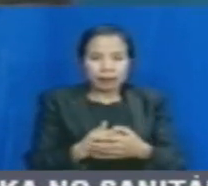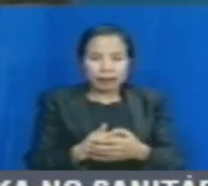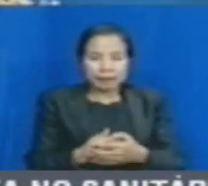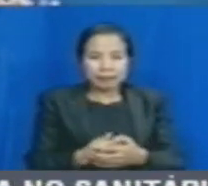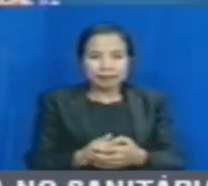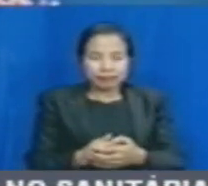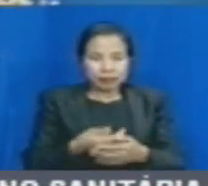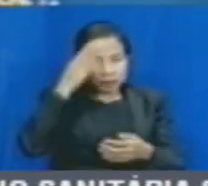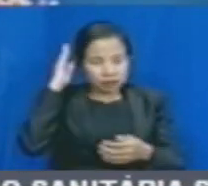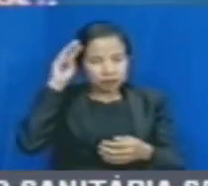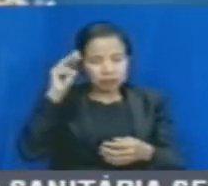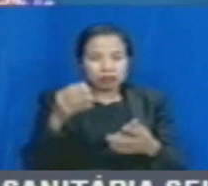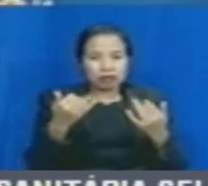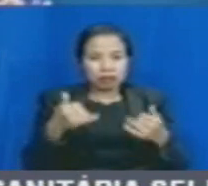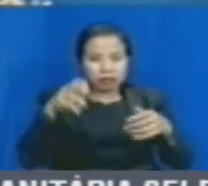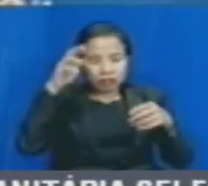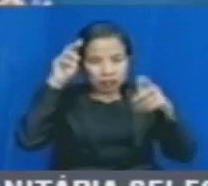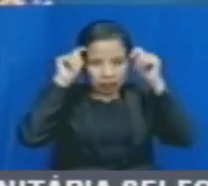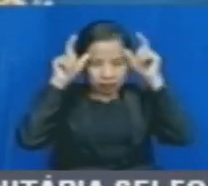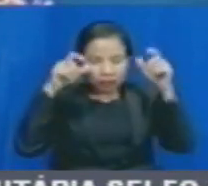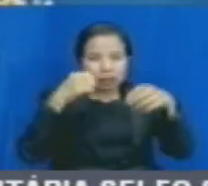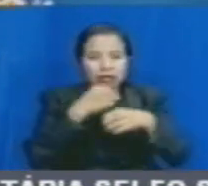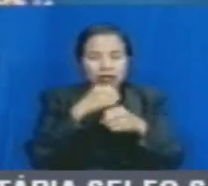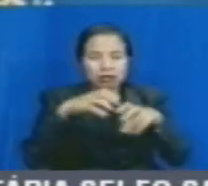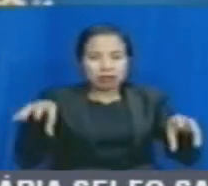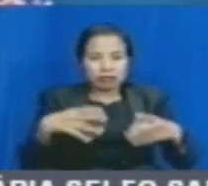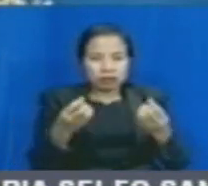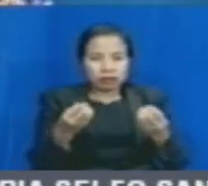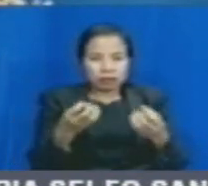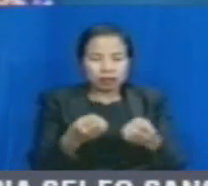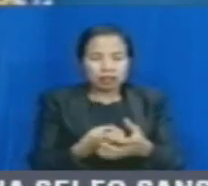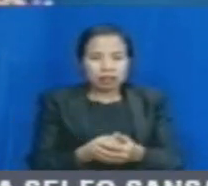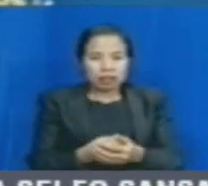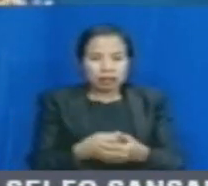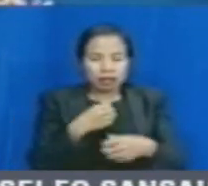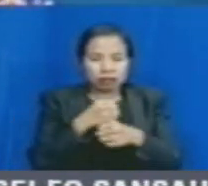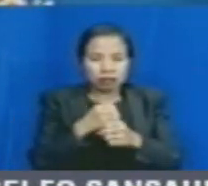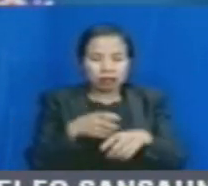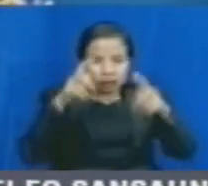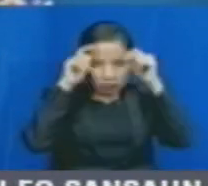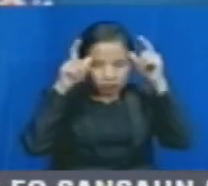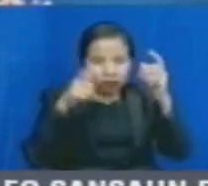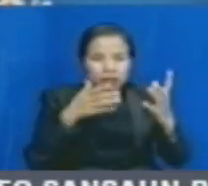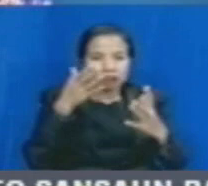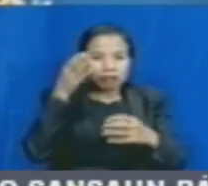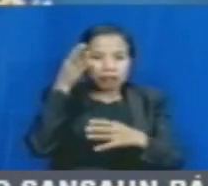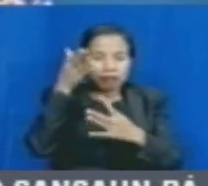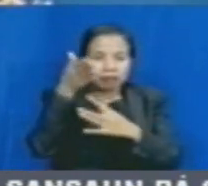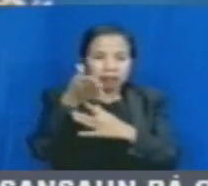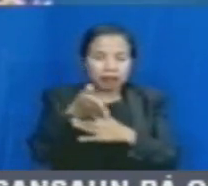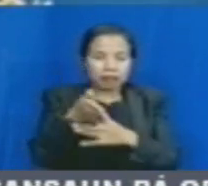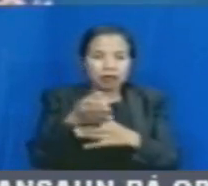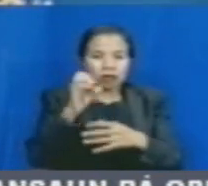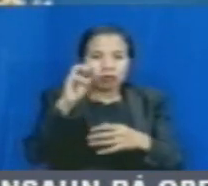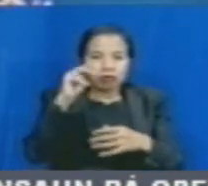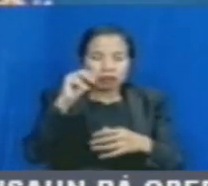ministro da Dame, Timor-Leste, há um esforço que dá a nível de linhas ministrais, a concretizar a adesão Timor-Leste para a OMC. Senhor ministro,